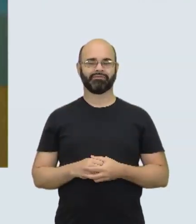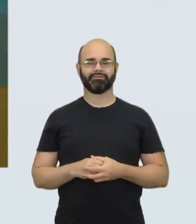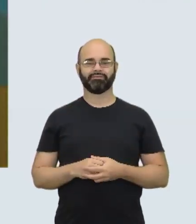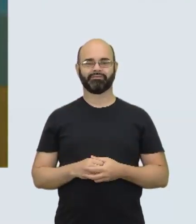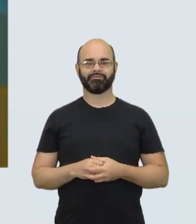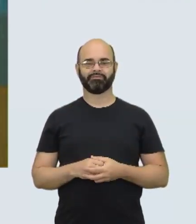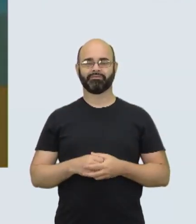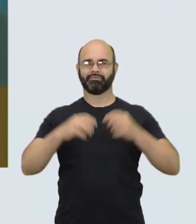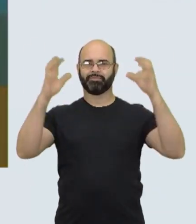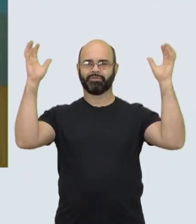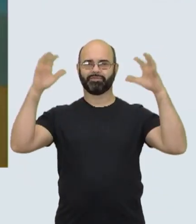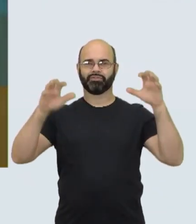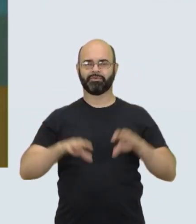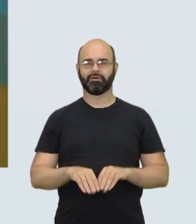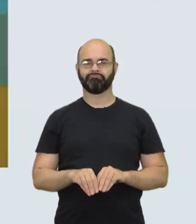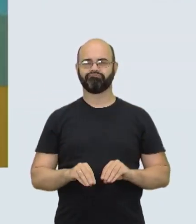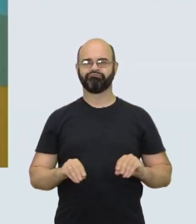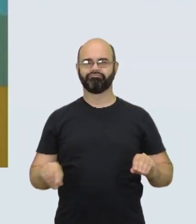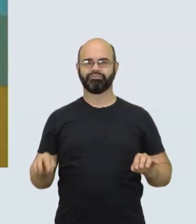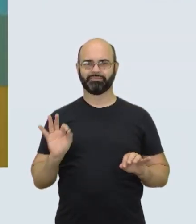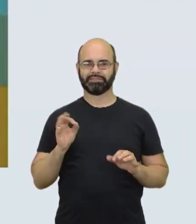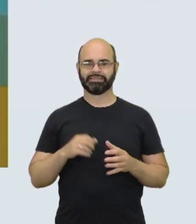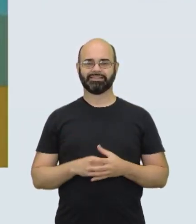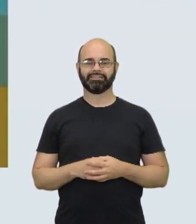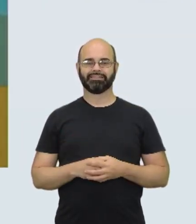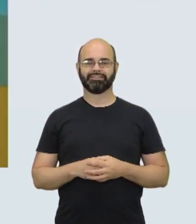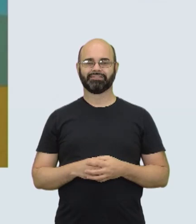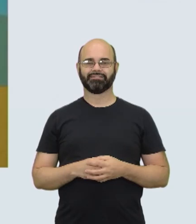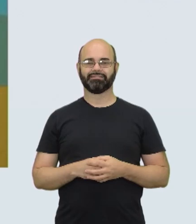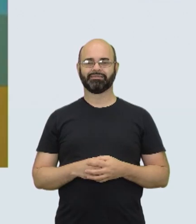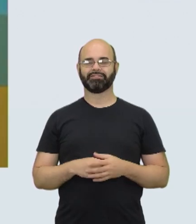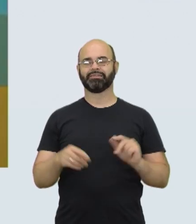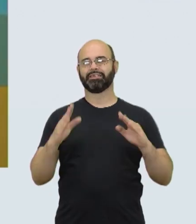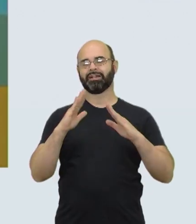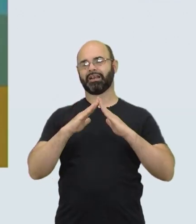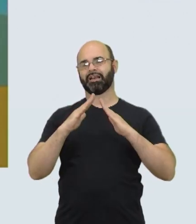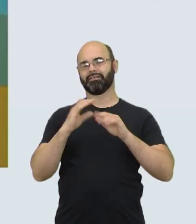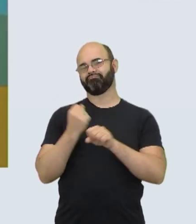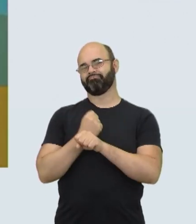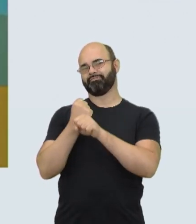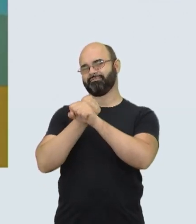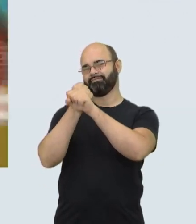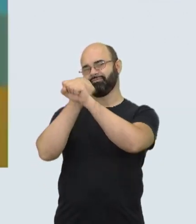É o que a chuva molha? É onde você constrói a sua casa?